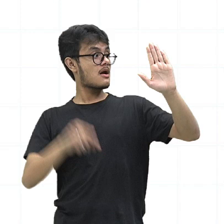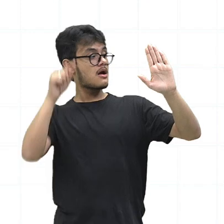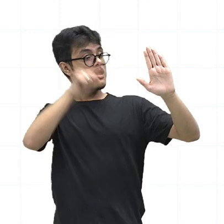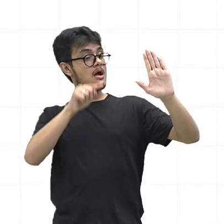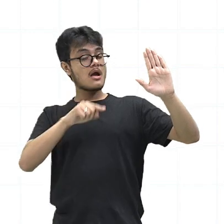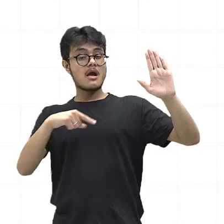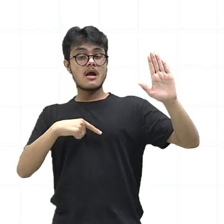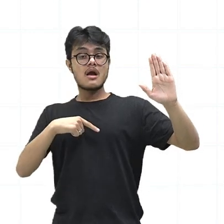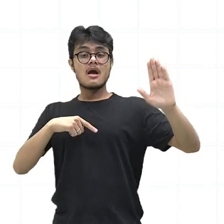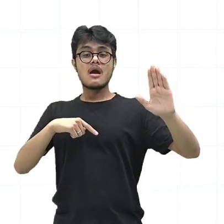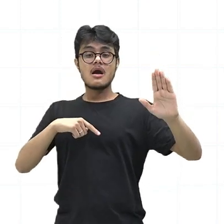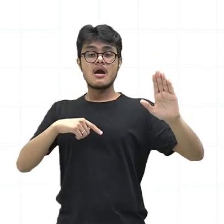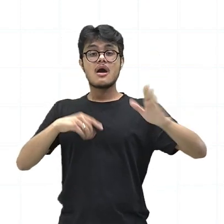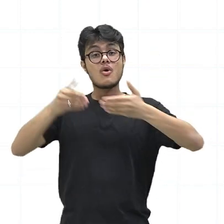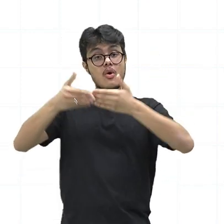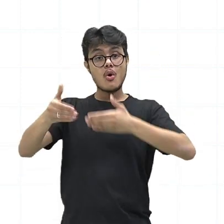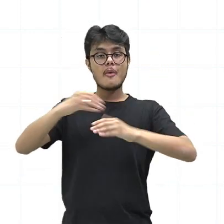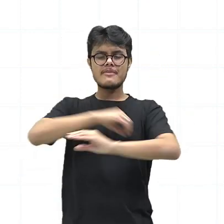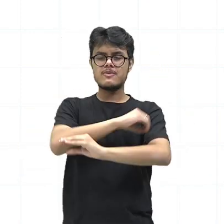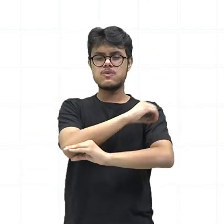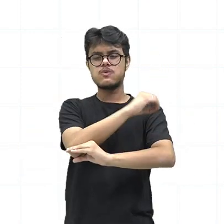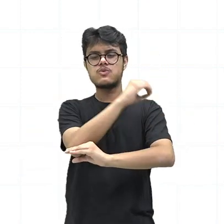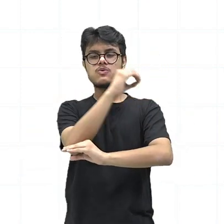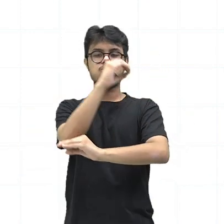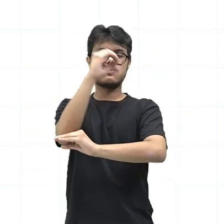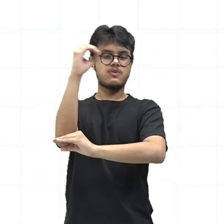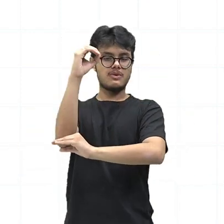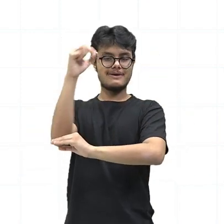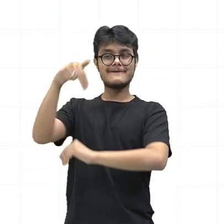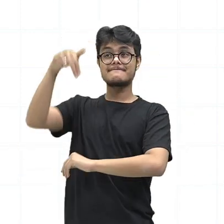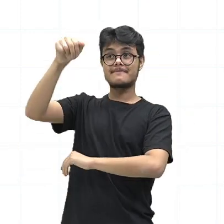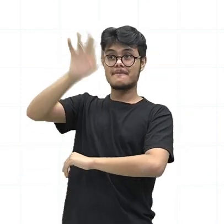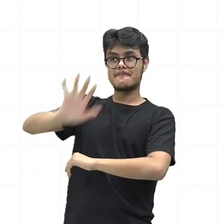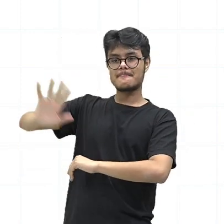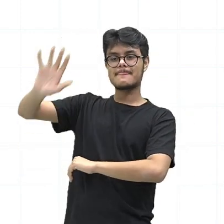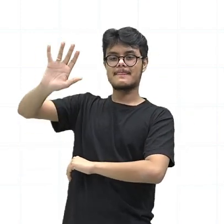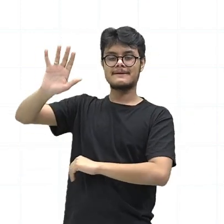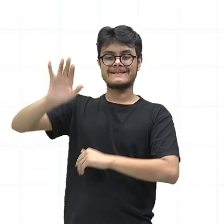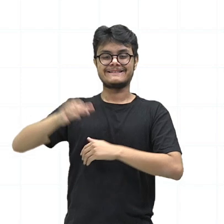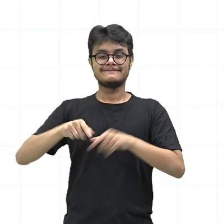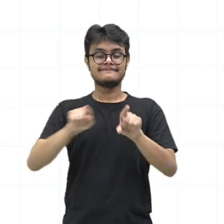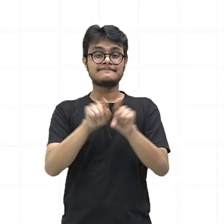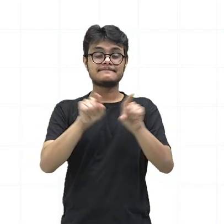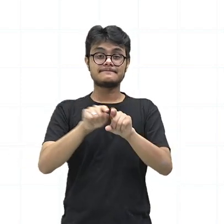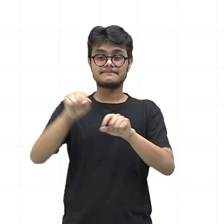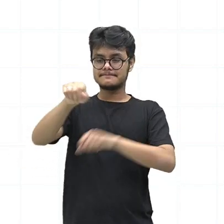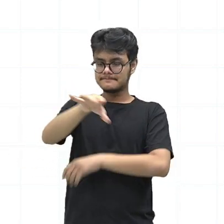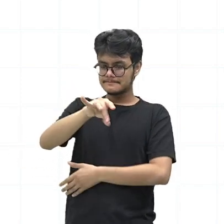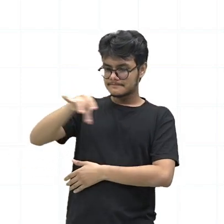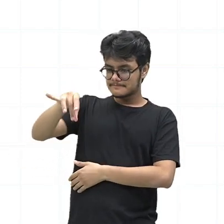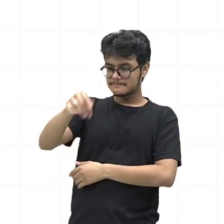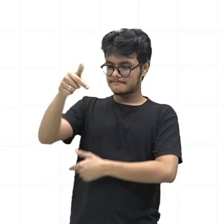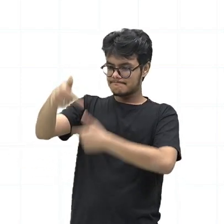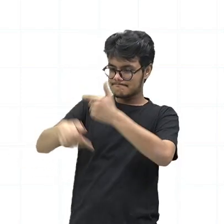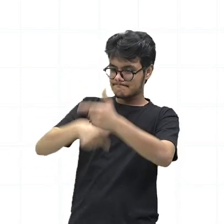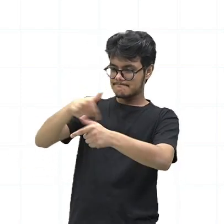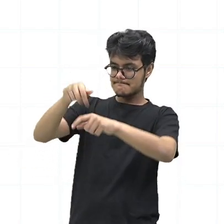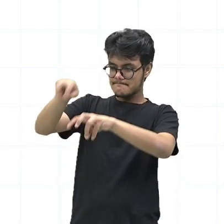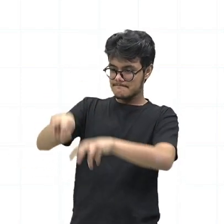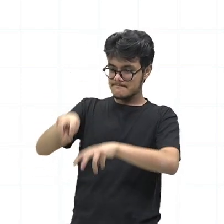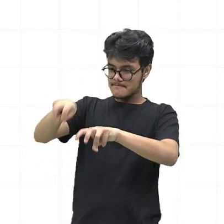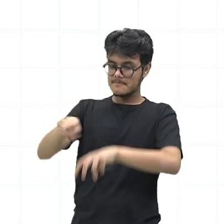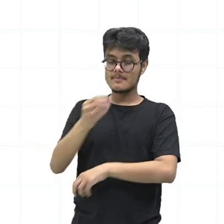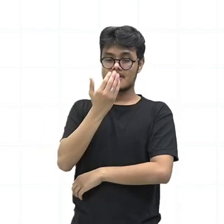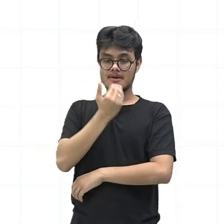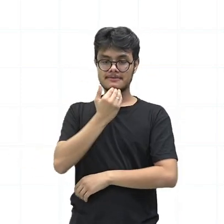do solstício verão do hemisfério norte, que exaltava a fertilidade da terra e a expectativa pelas colheitas.